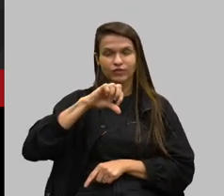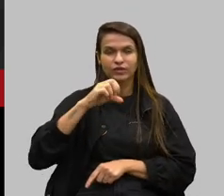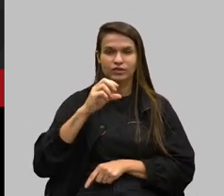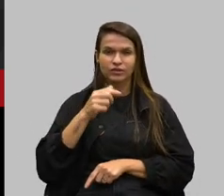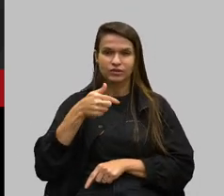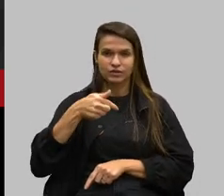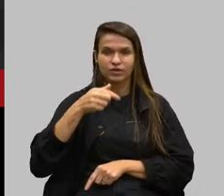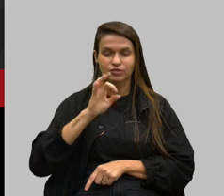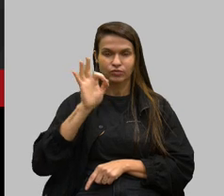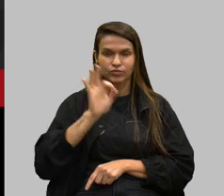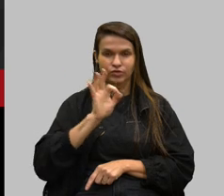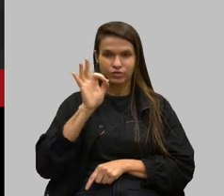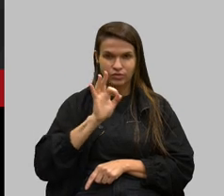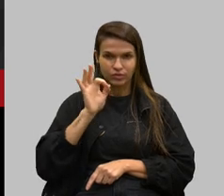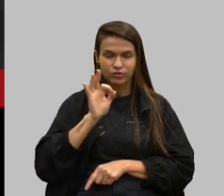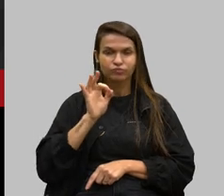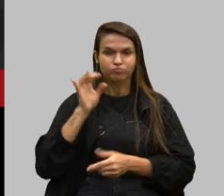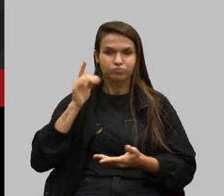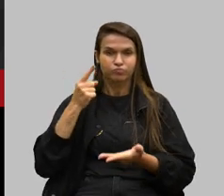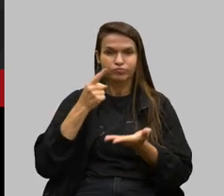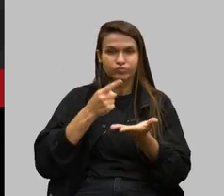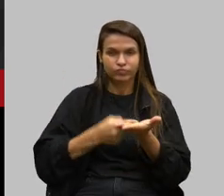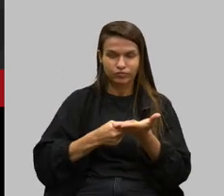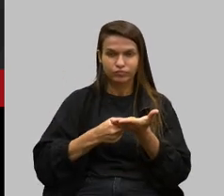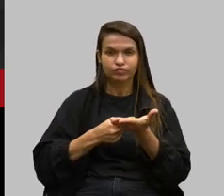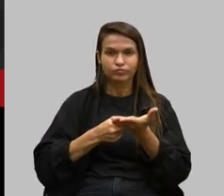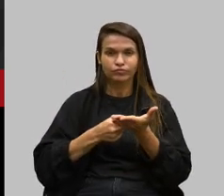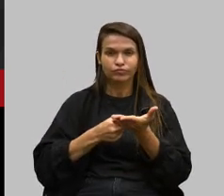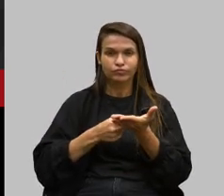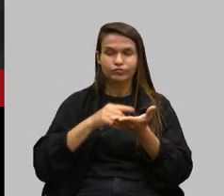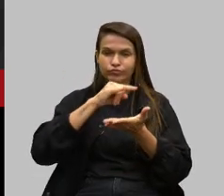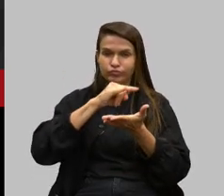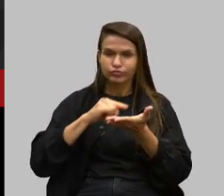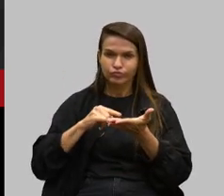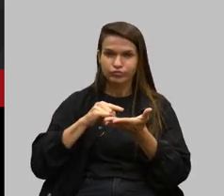97% de execução das emendas